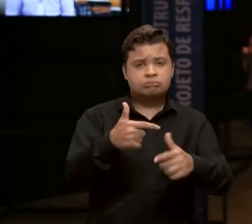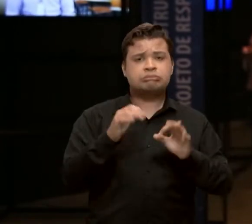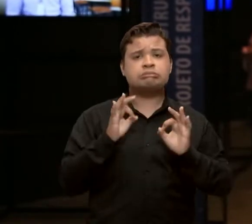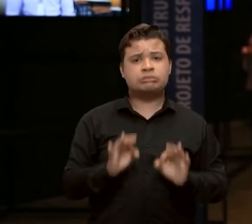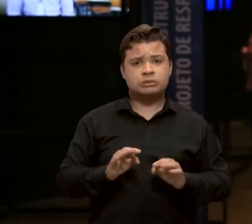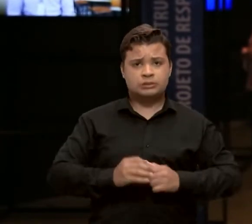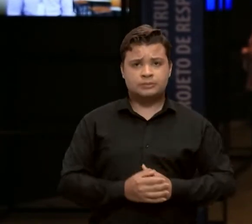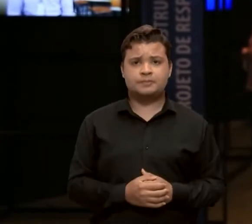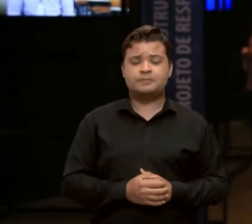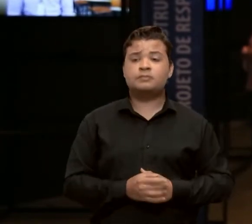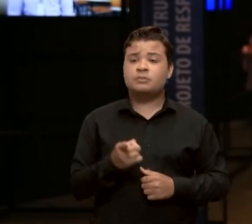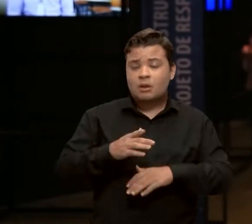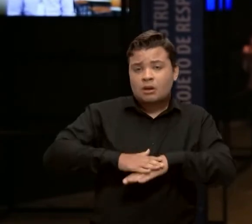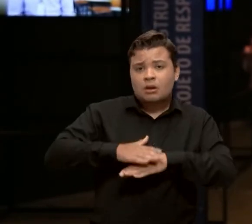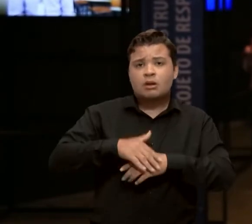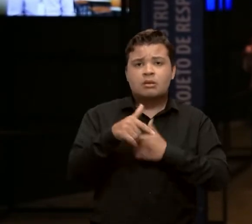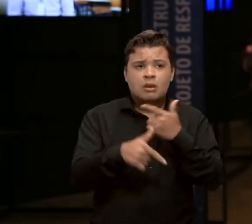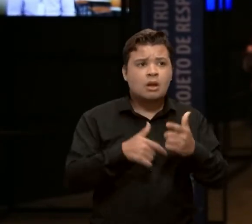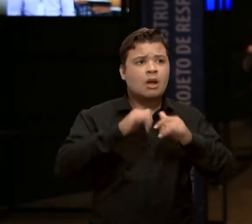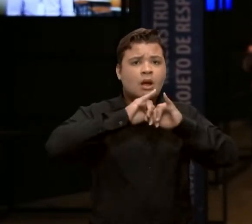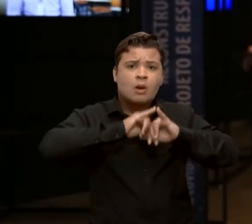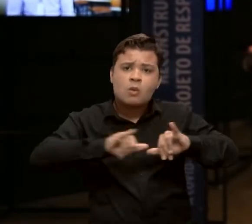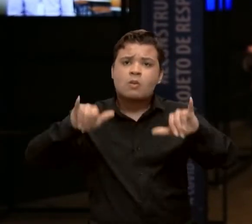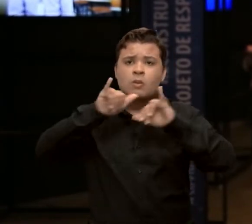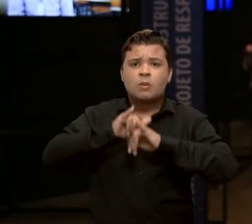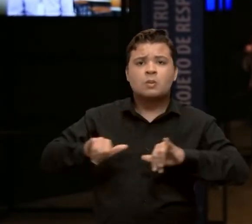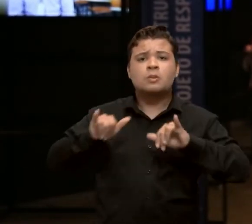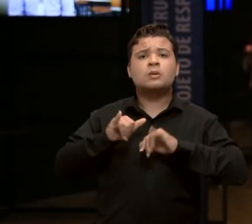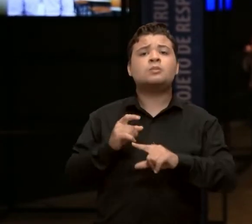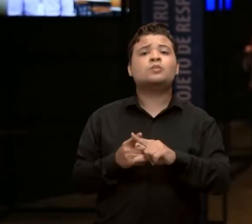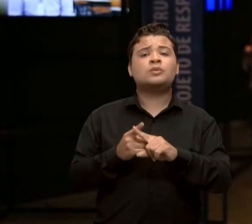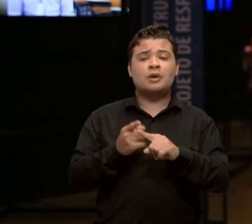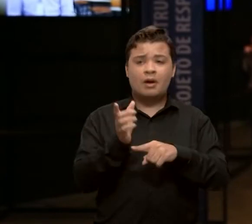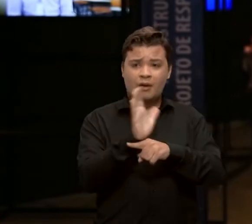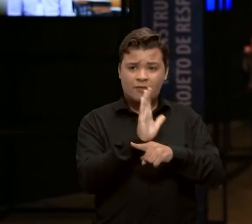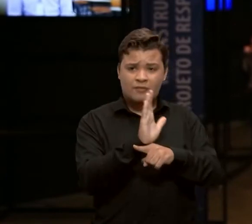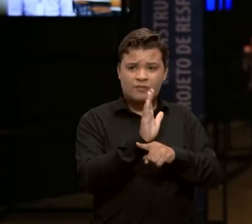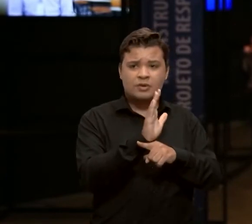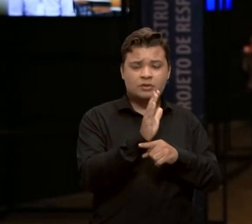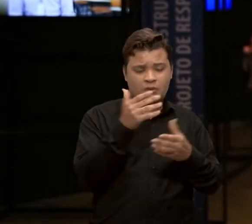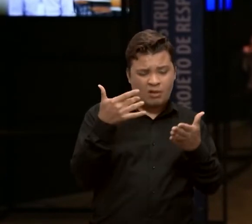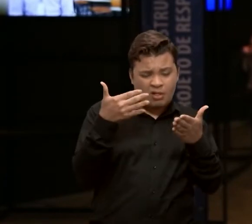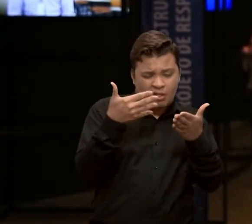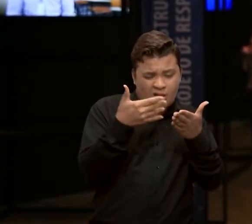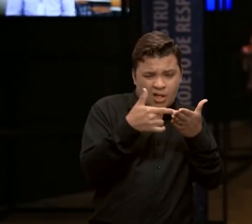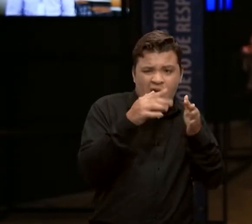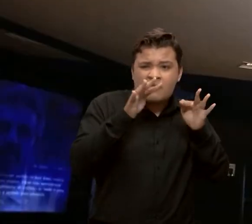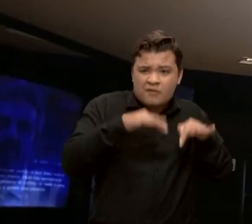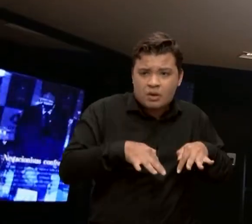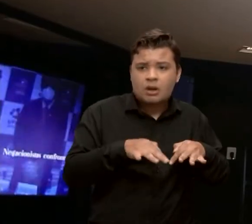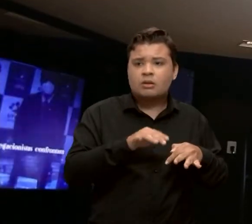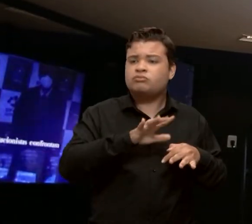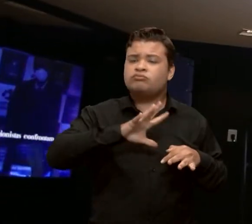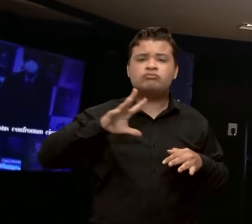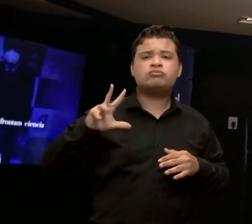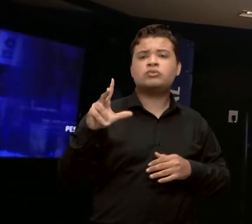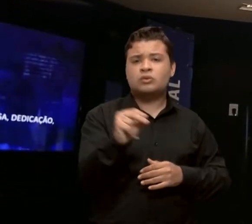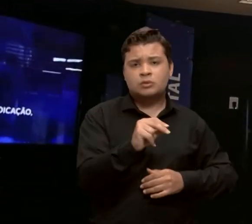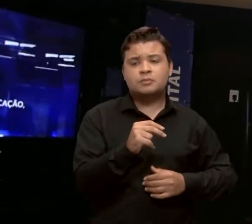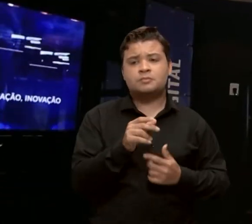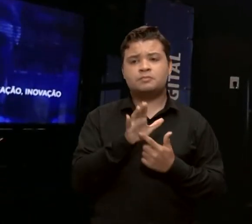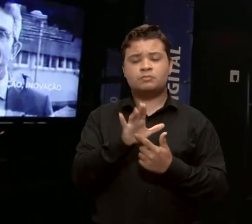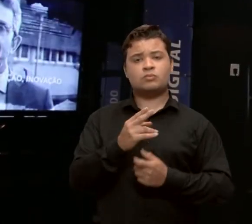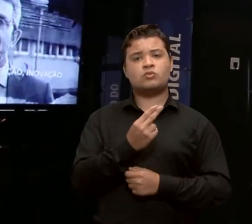de campanha, inclusive, à medida que no final dos vídeos todos os entrevistados então dizem o seu nome,